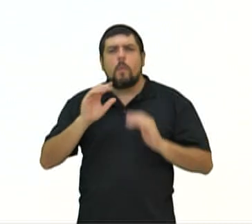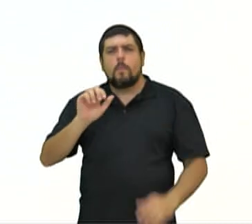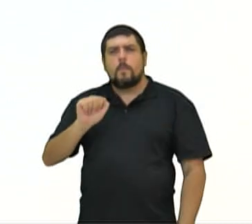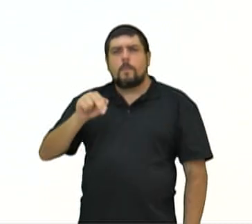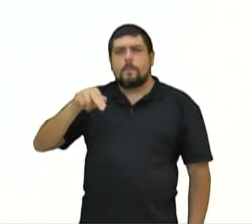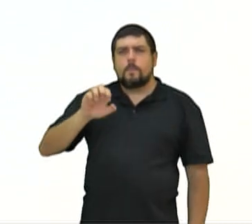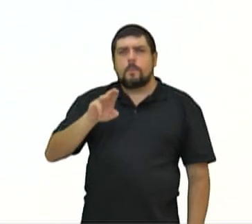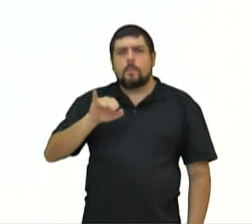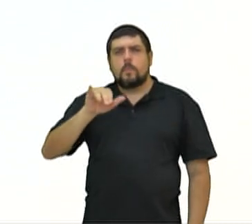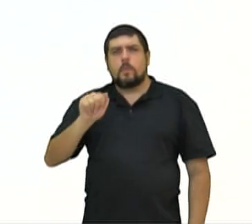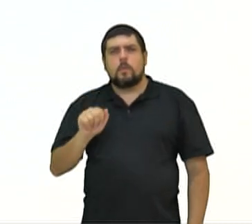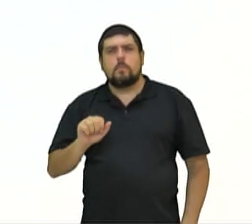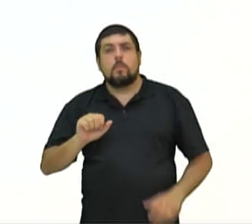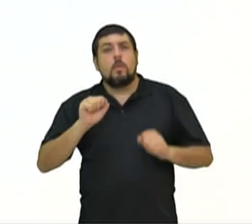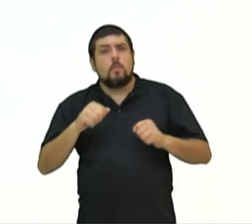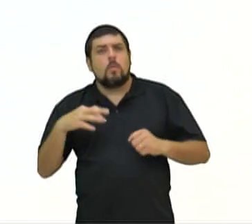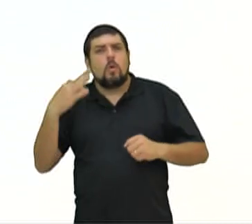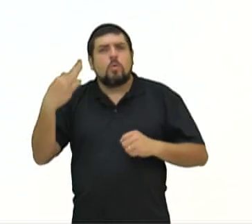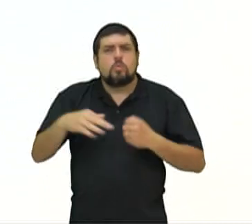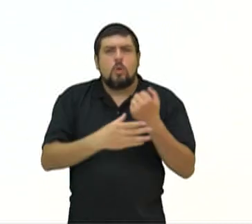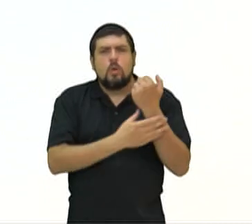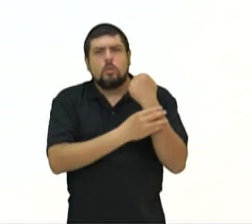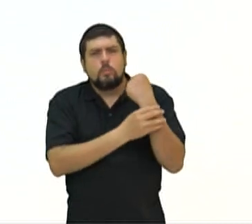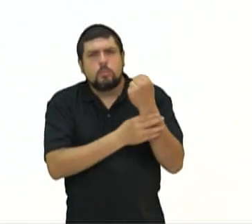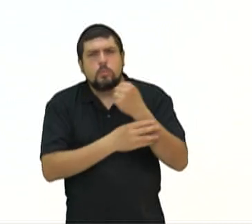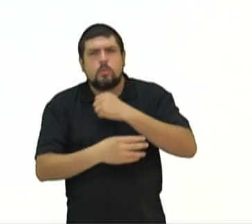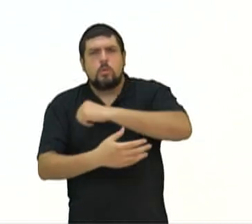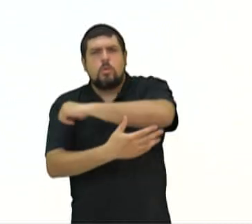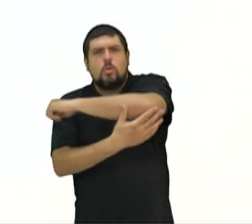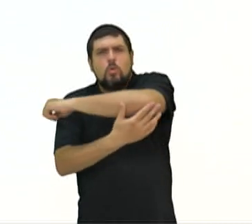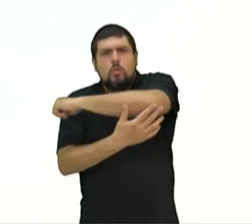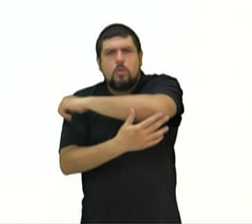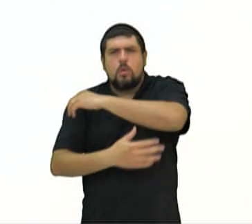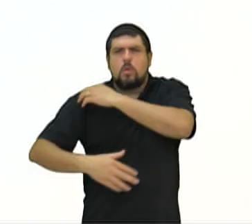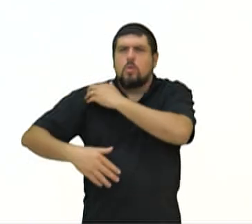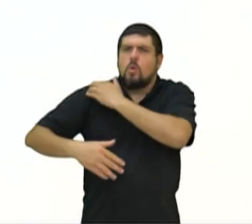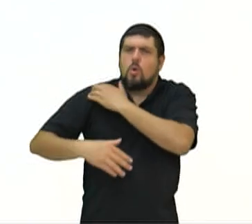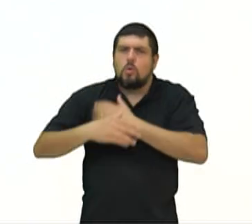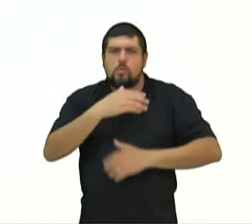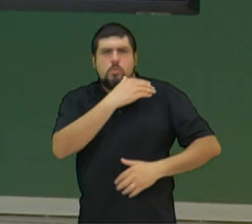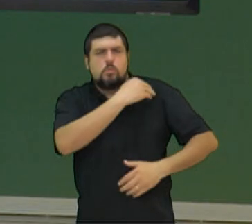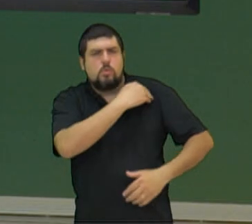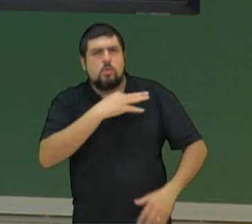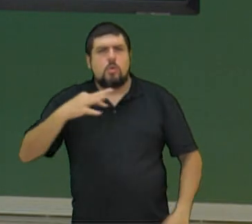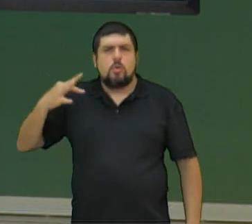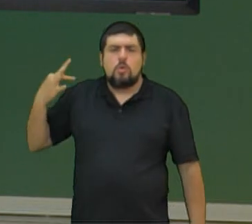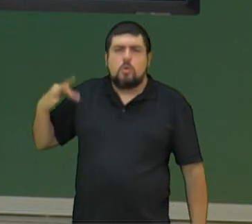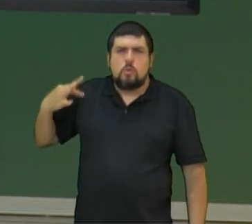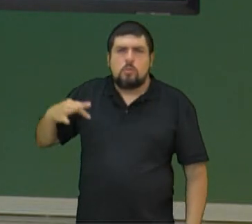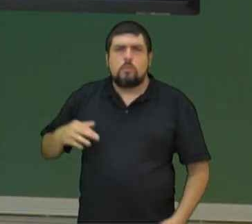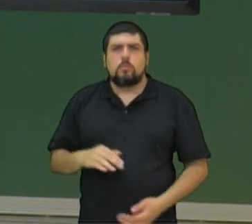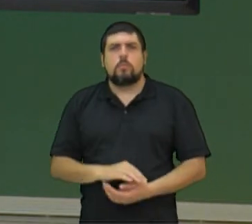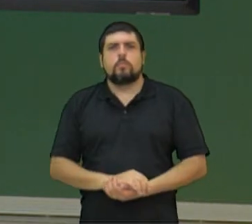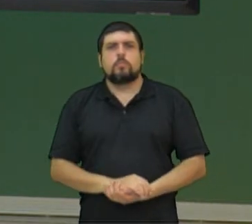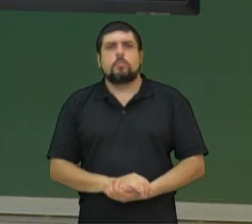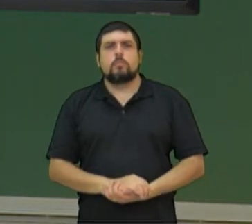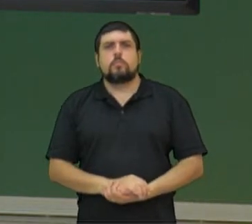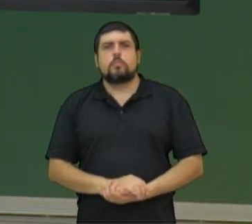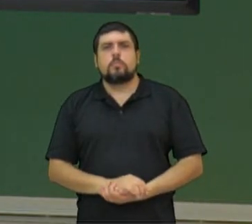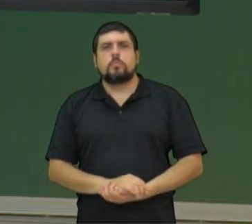falei, então pulso, cotovelos, tá? Ombro, né? Nas articulações aí do organismo.